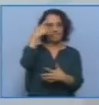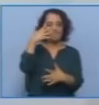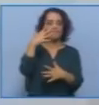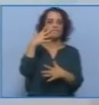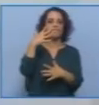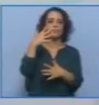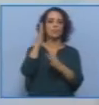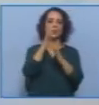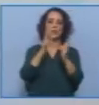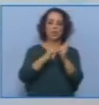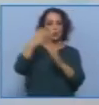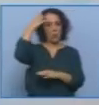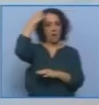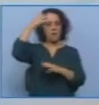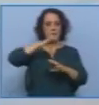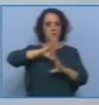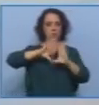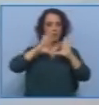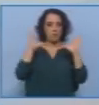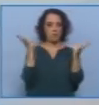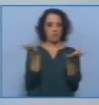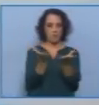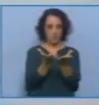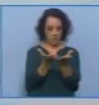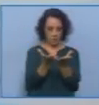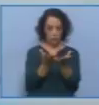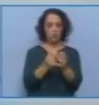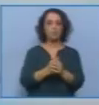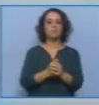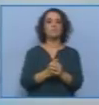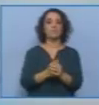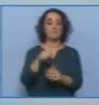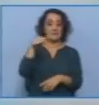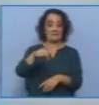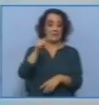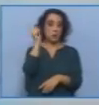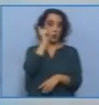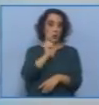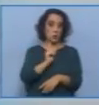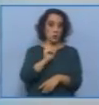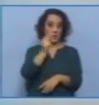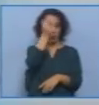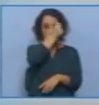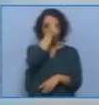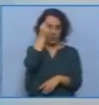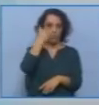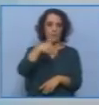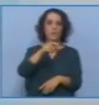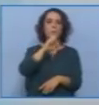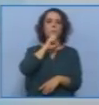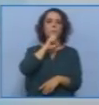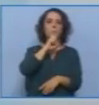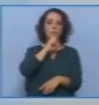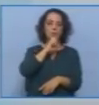Rei do Universo. Em termos de agenda, podemos lembrar que neste domingo teremos a ordenação do Bispo Auxiliar